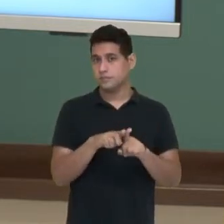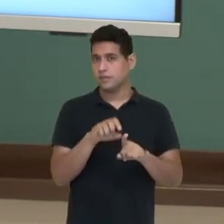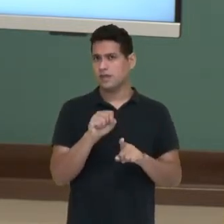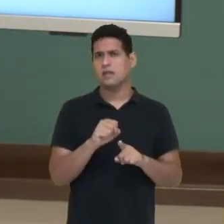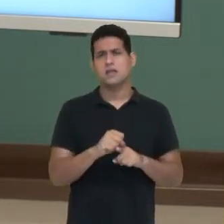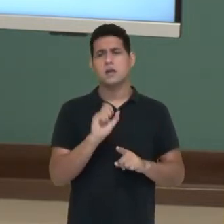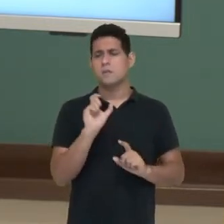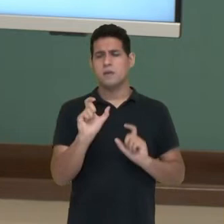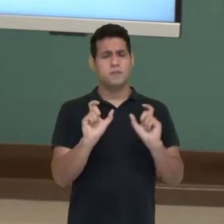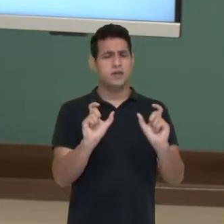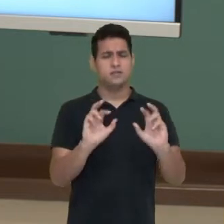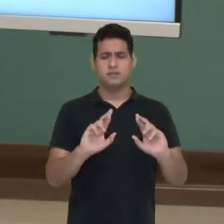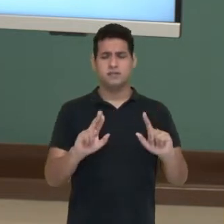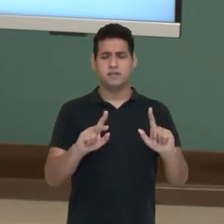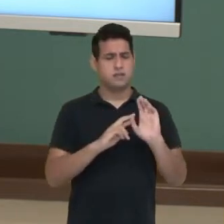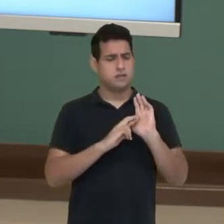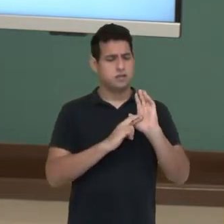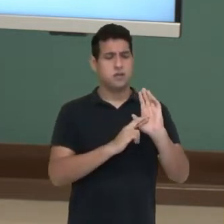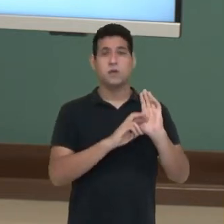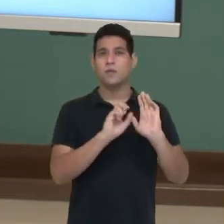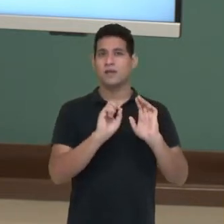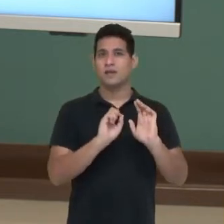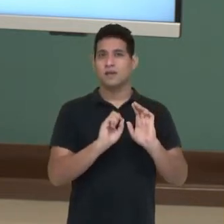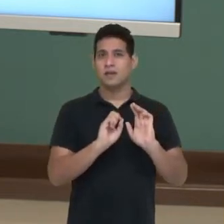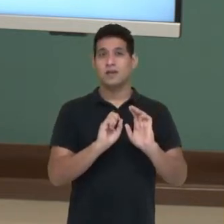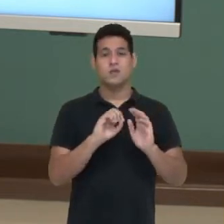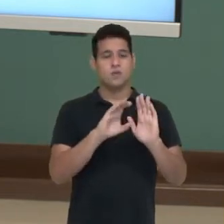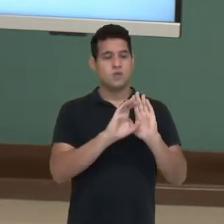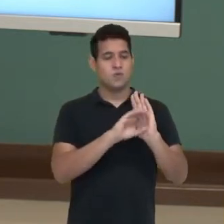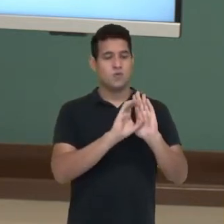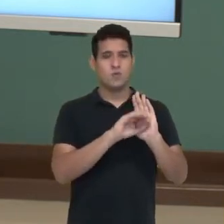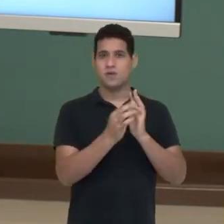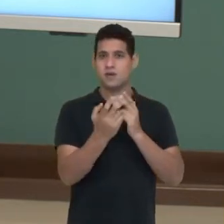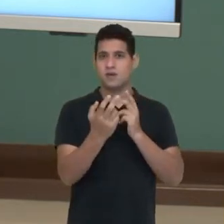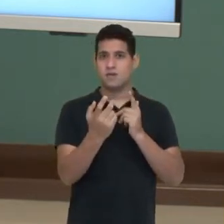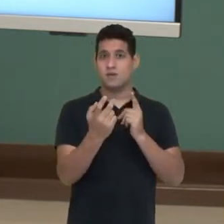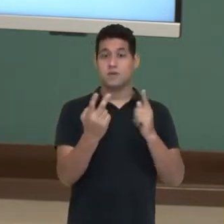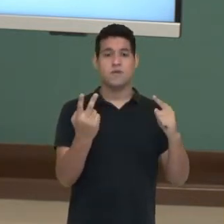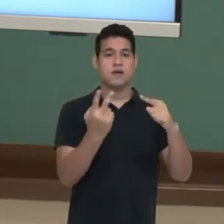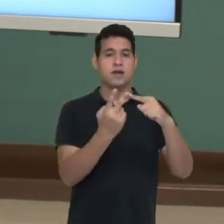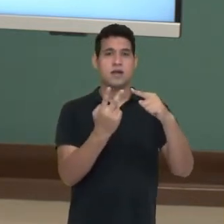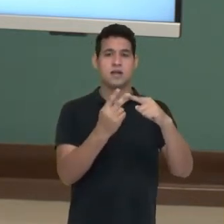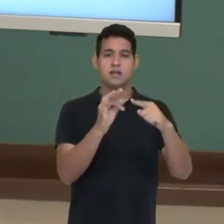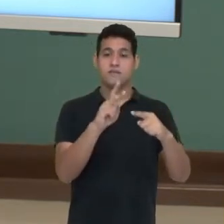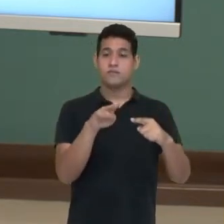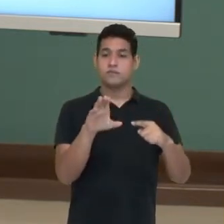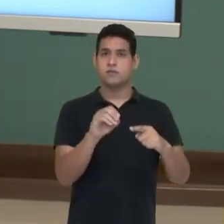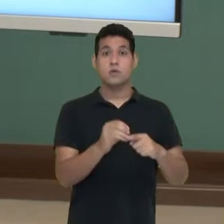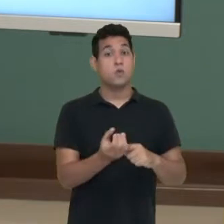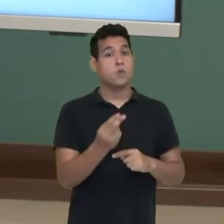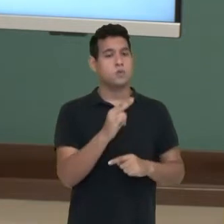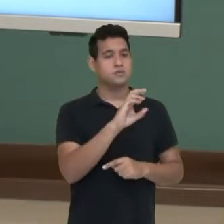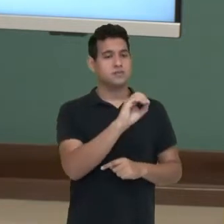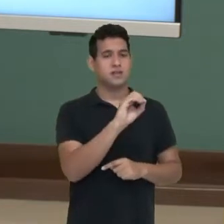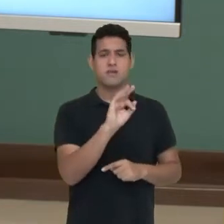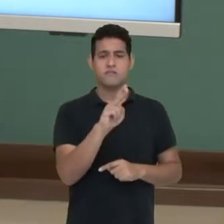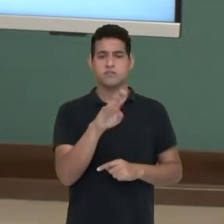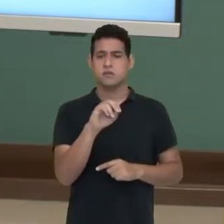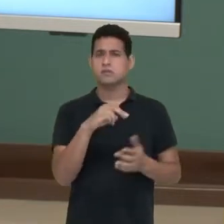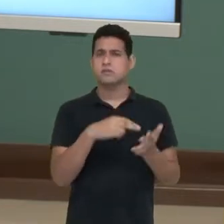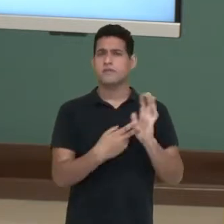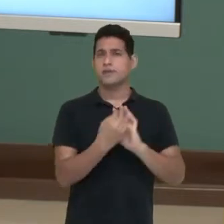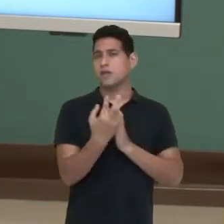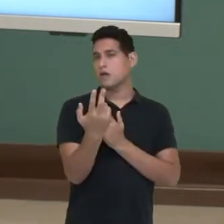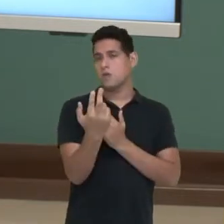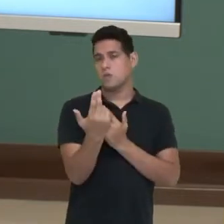Palavras diferentes que representam o mesmo conceito. Então, raiz da função ou zero da função é a